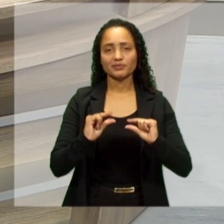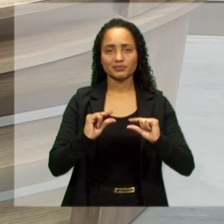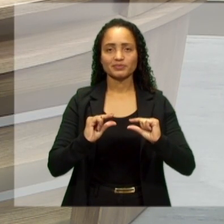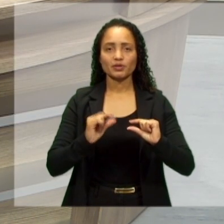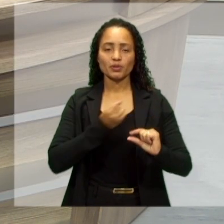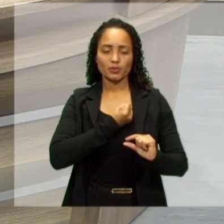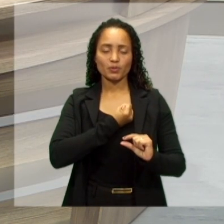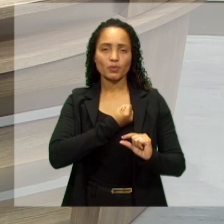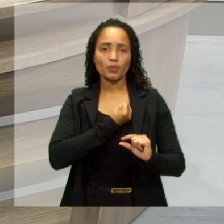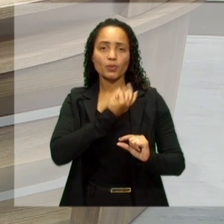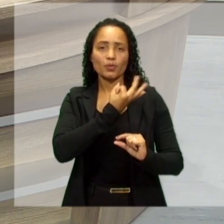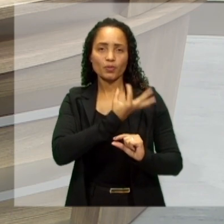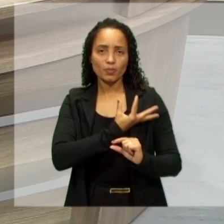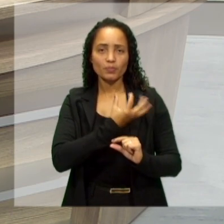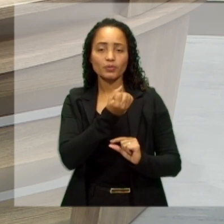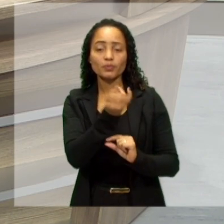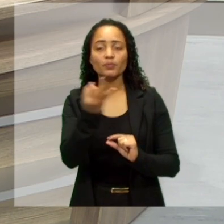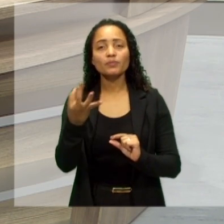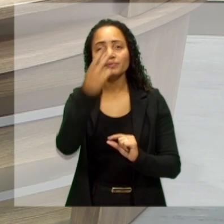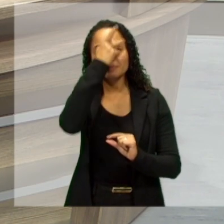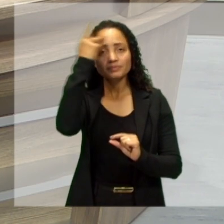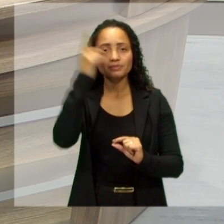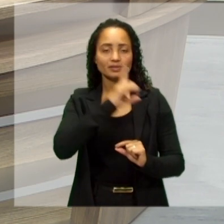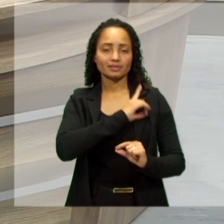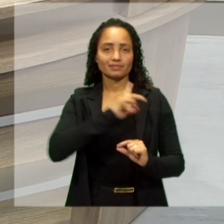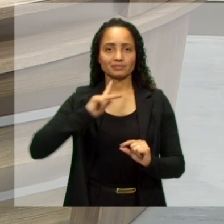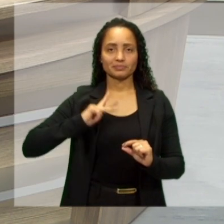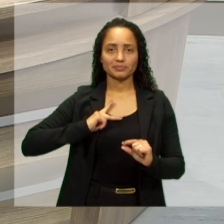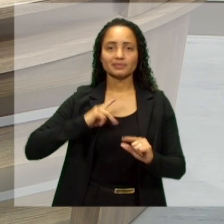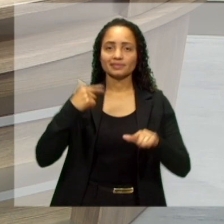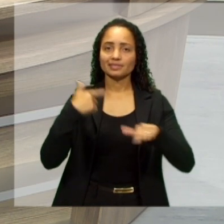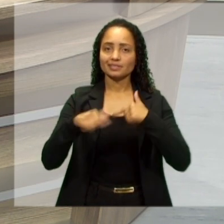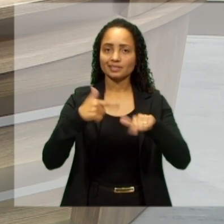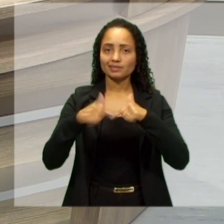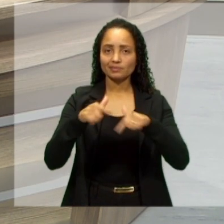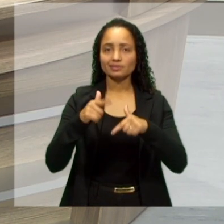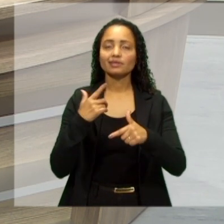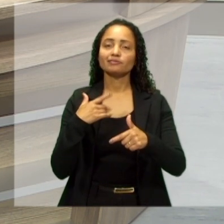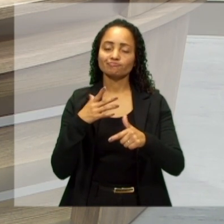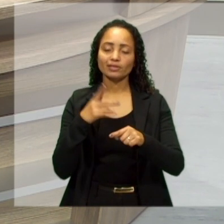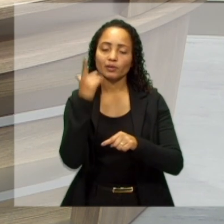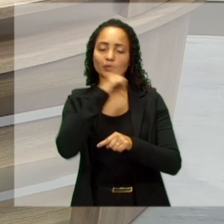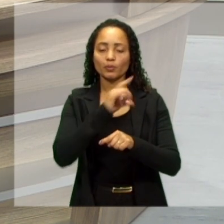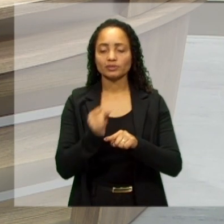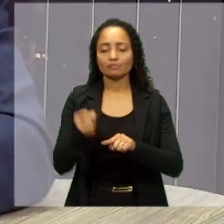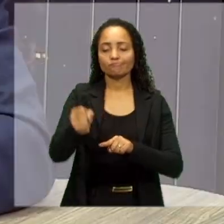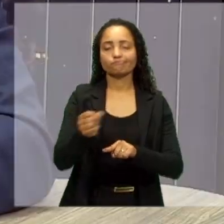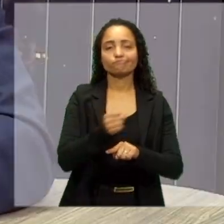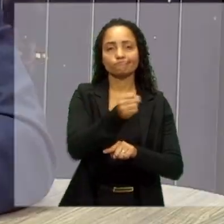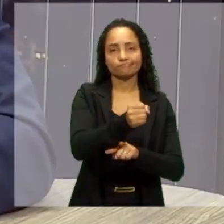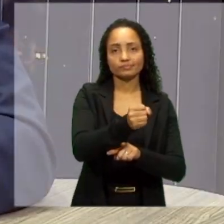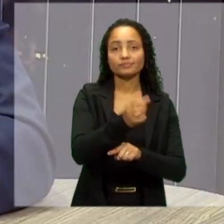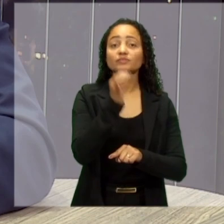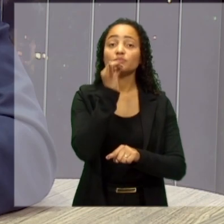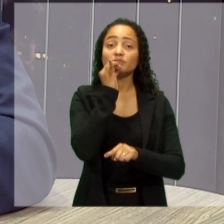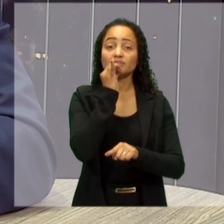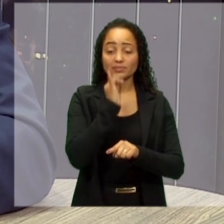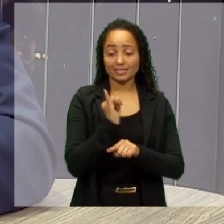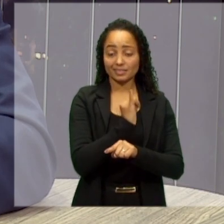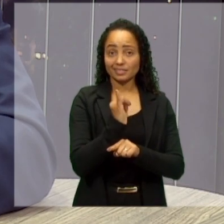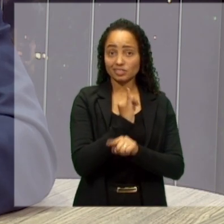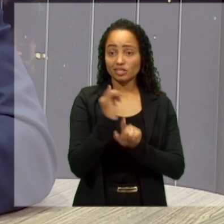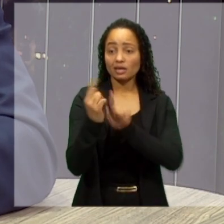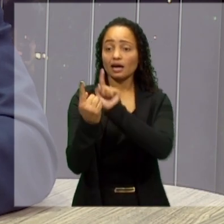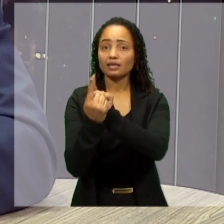que constam com defensorias públicas, a atuação se limita à cidade. Então, por exemplo, Itajaí não atende Navegantes,